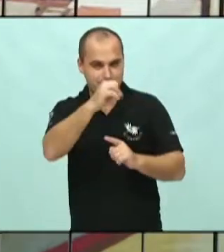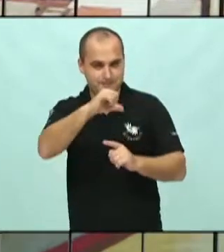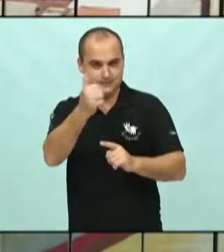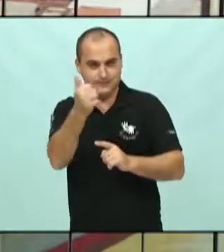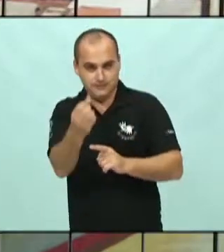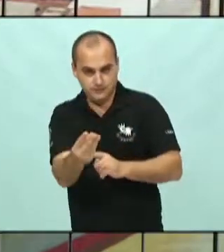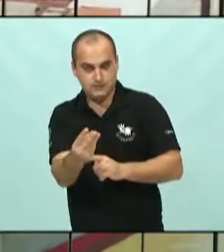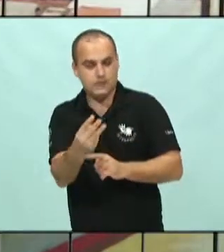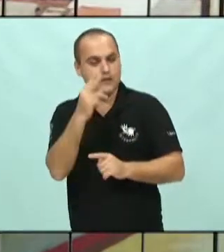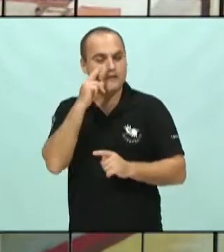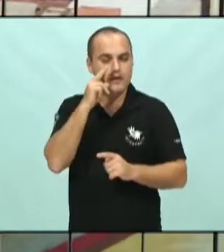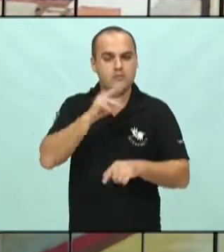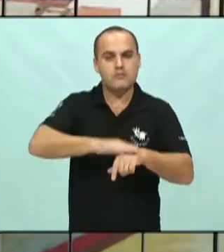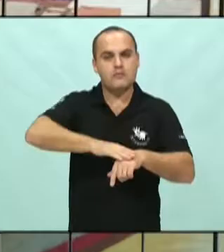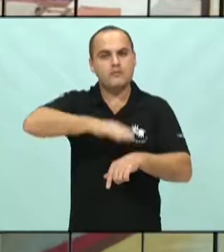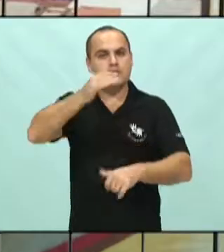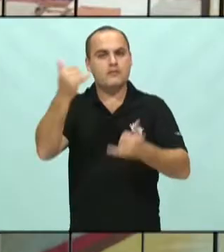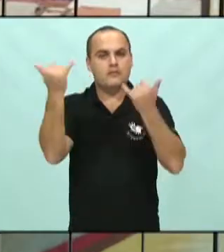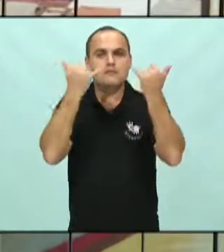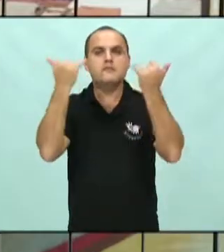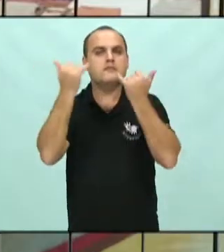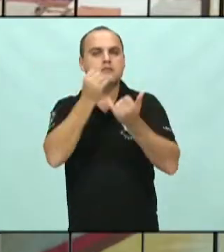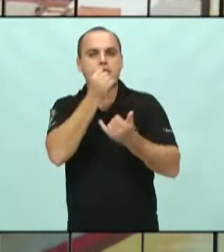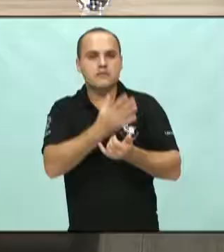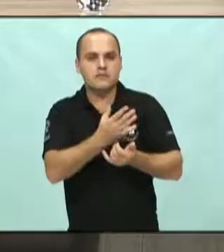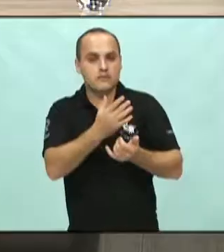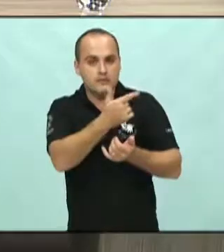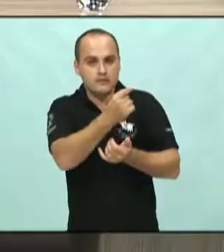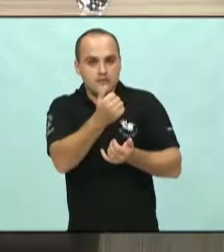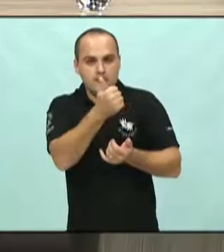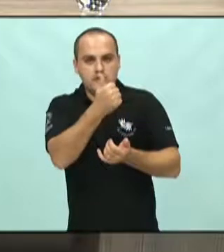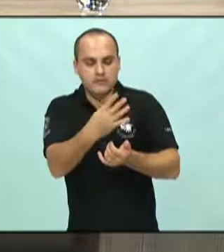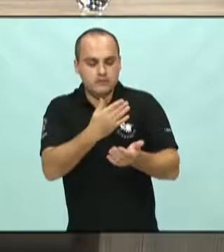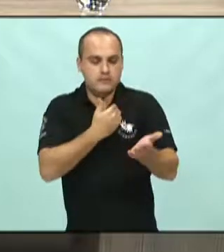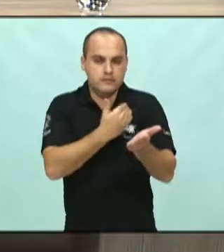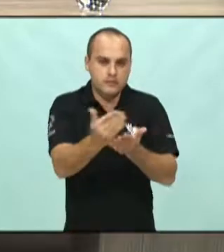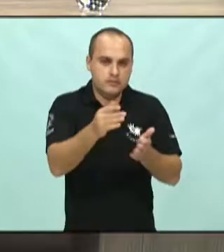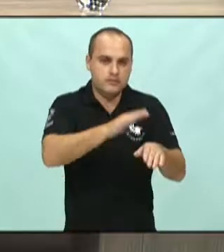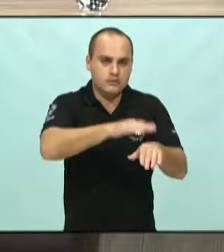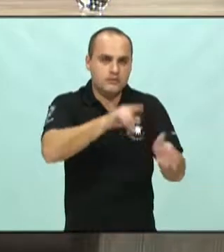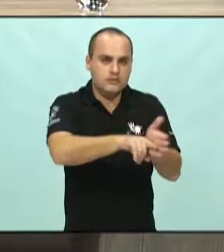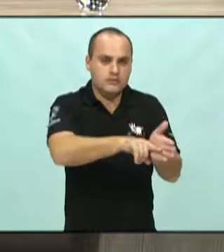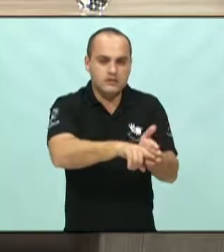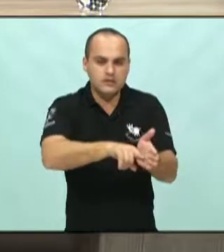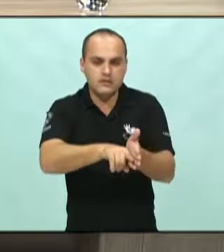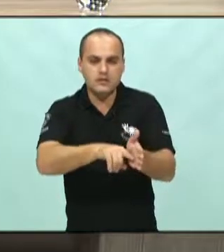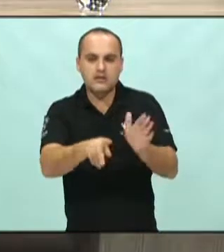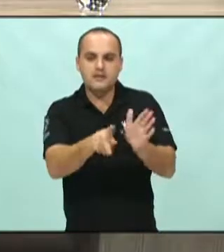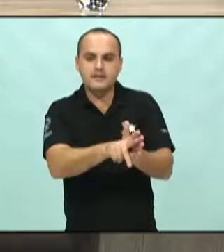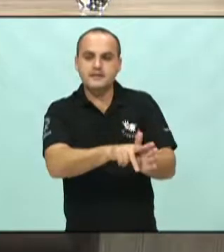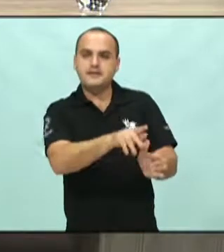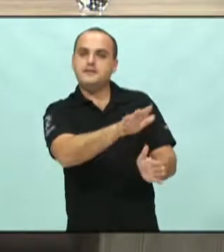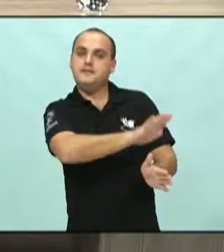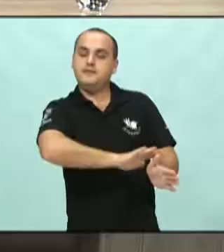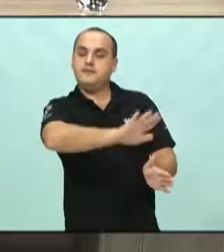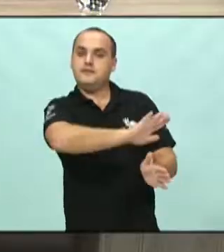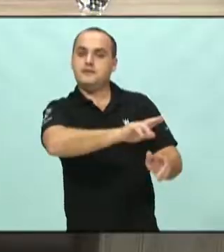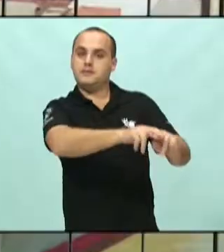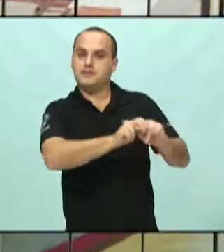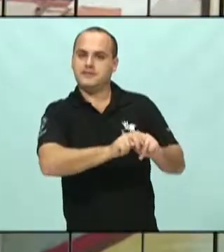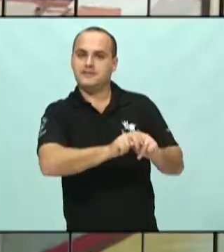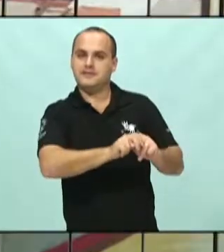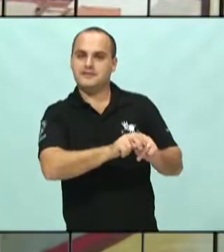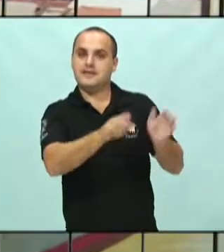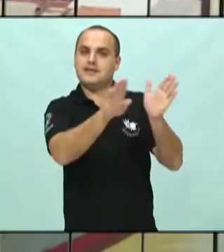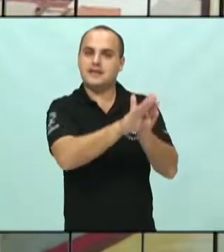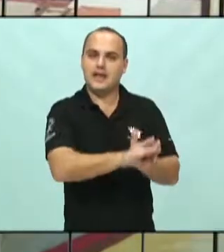resgatar, e ali eu decidi, lá no ano de 2014, dar continuidade às pesquisas, para no ano de 2019